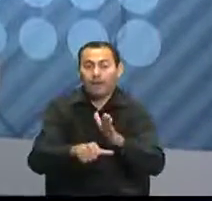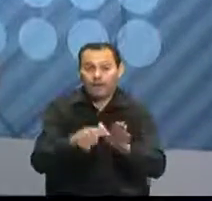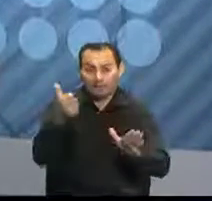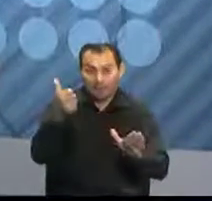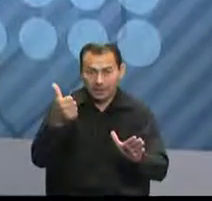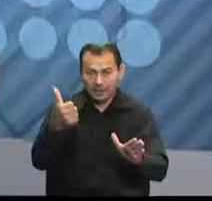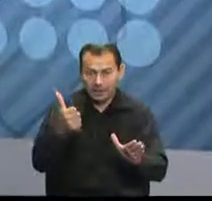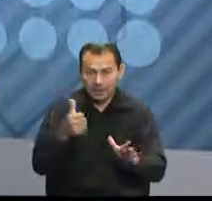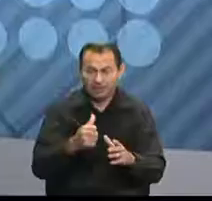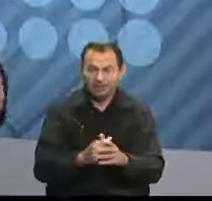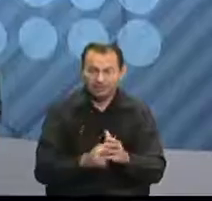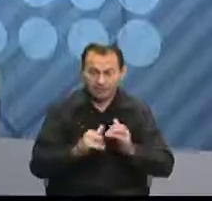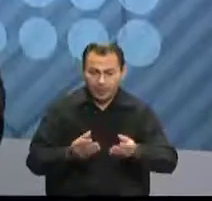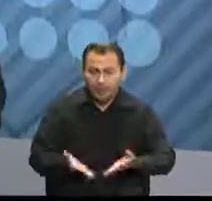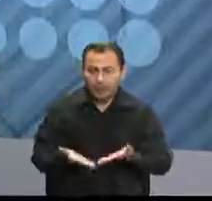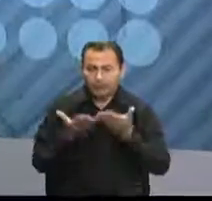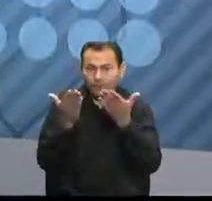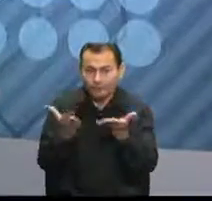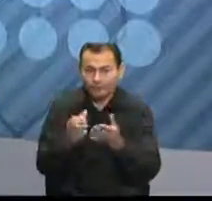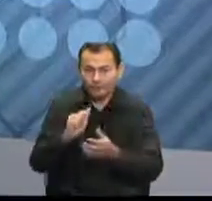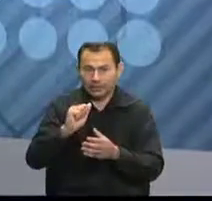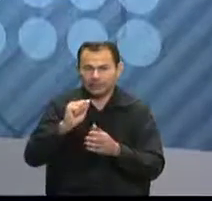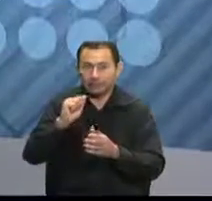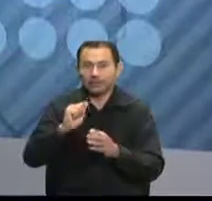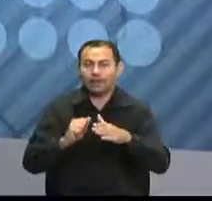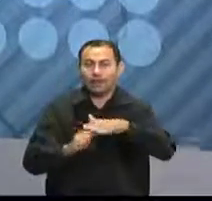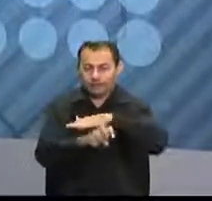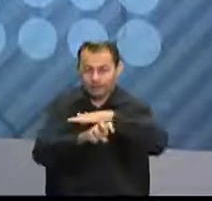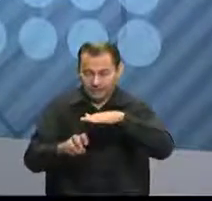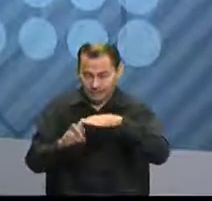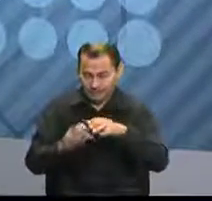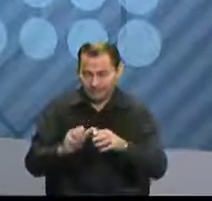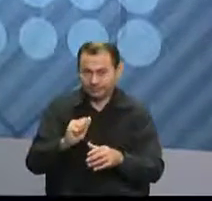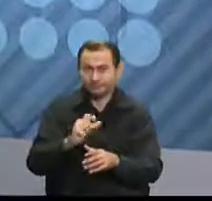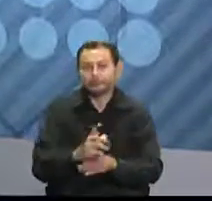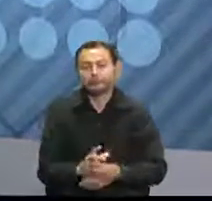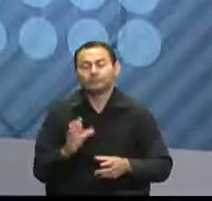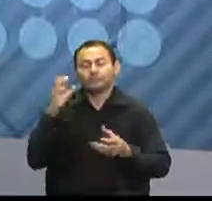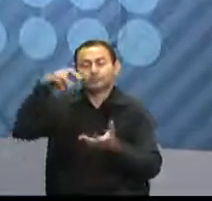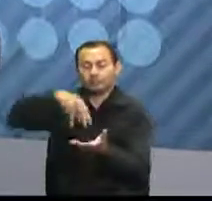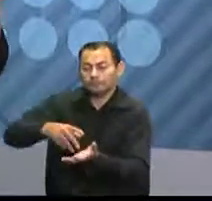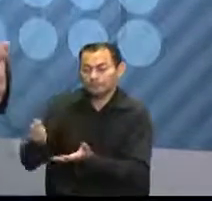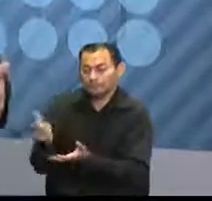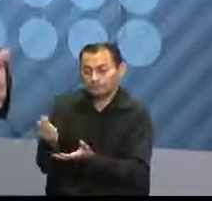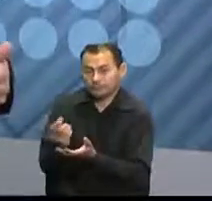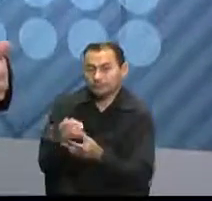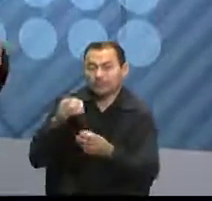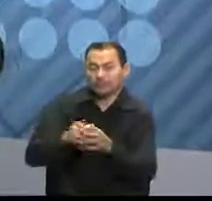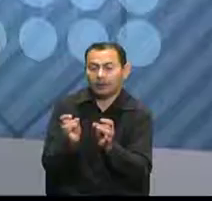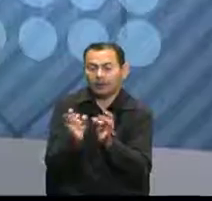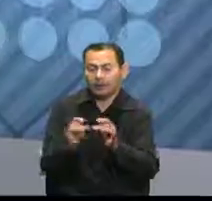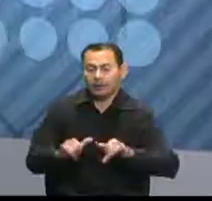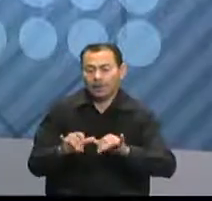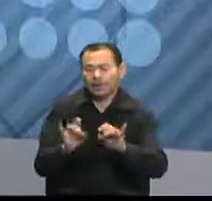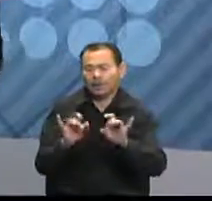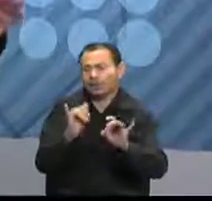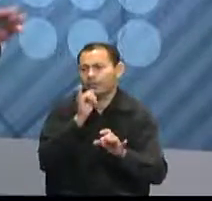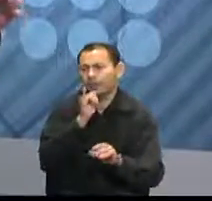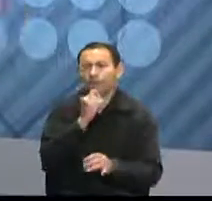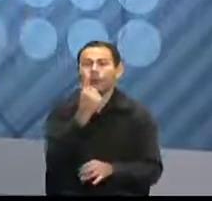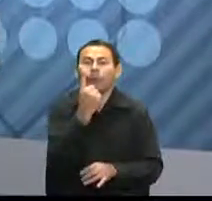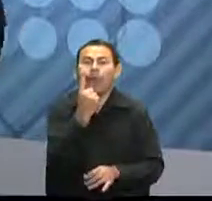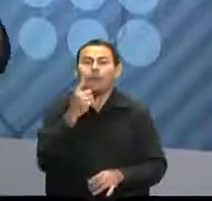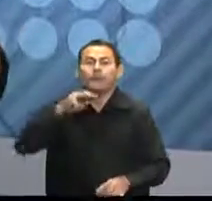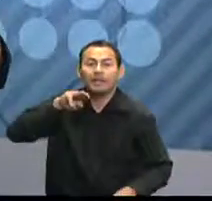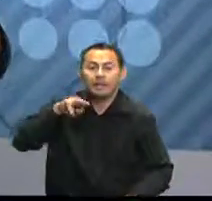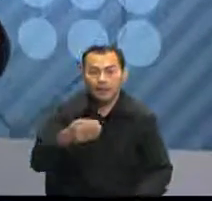a publicar a primeira oferta pública de ações ela está pegando parte do seu capital ela está vendo no mercado - porque é um milhão de